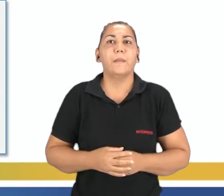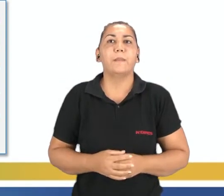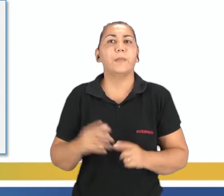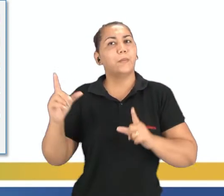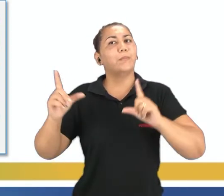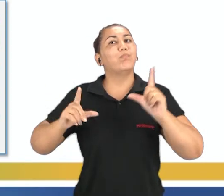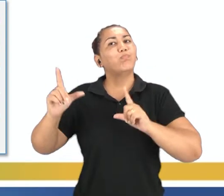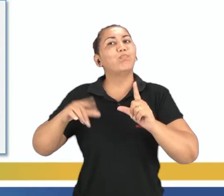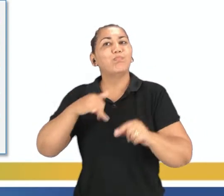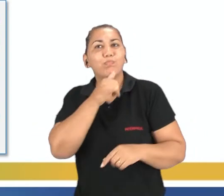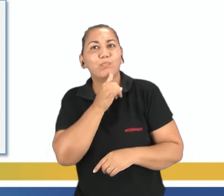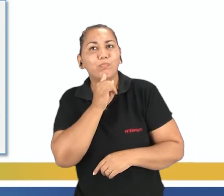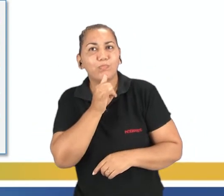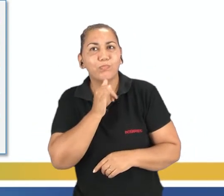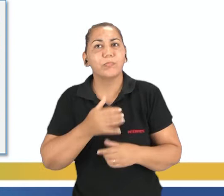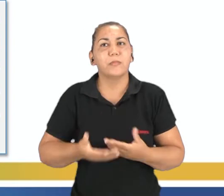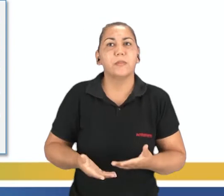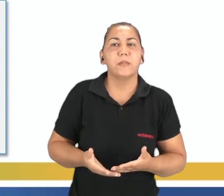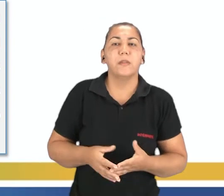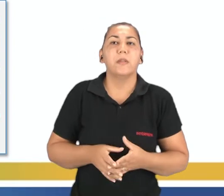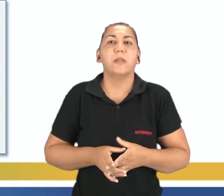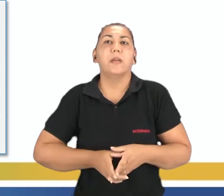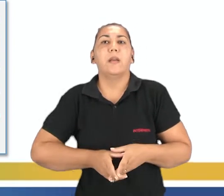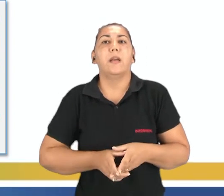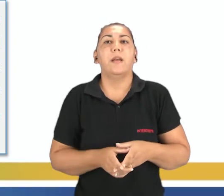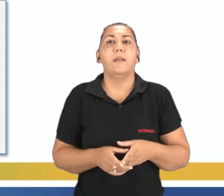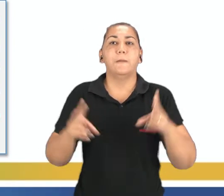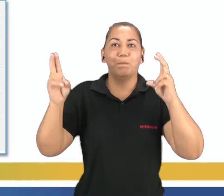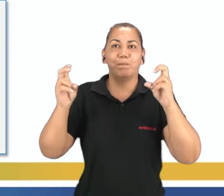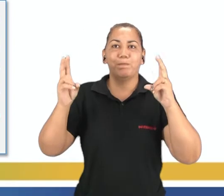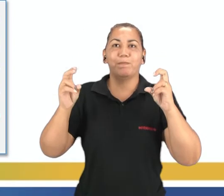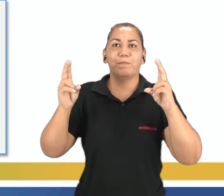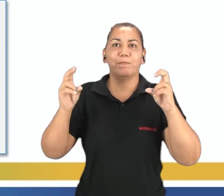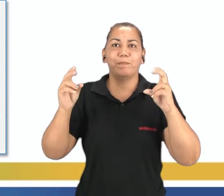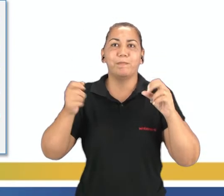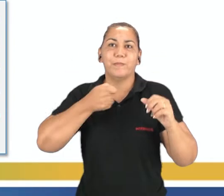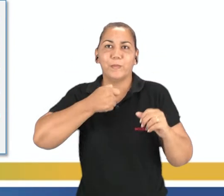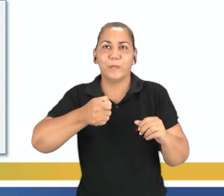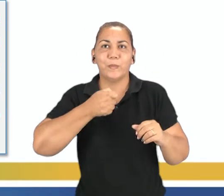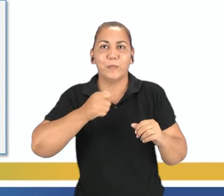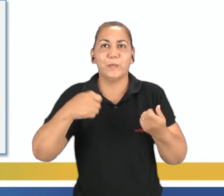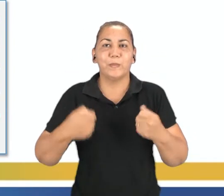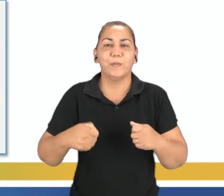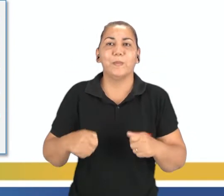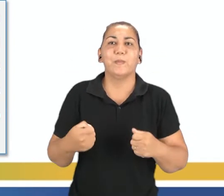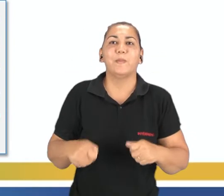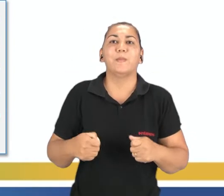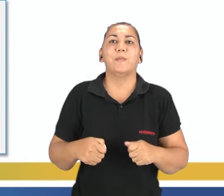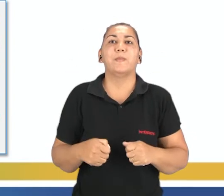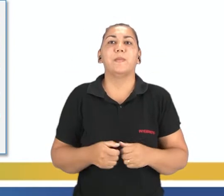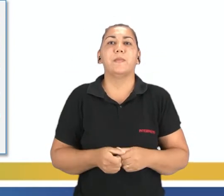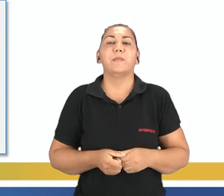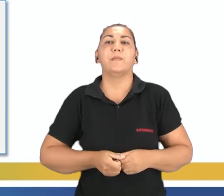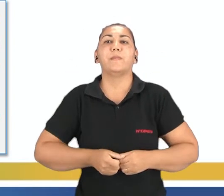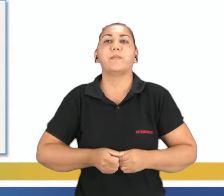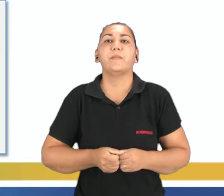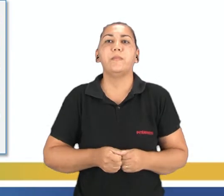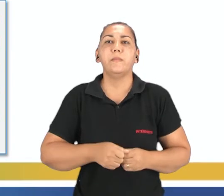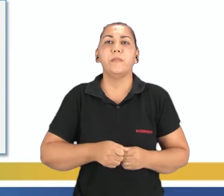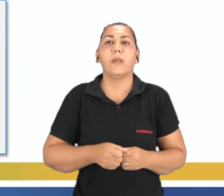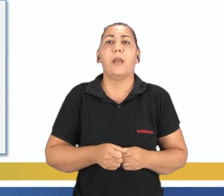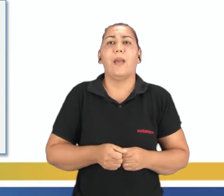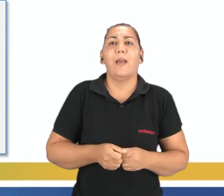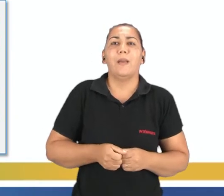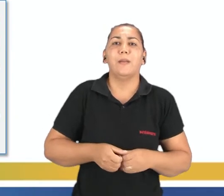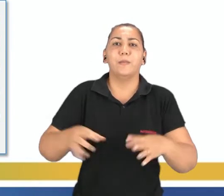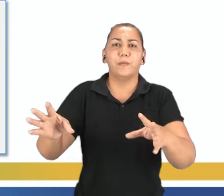a definição da pauta, que é o tema da matéria ou reportagem, com informações e indicações de entrevistados fontes, o repórter